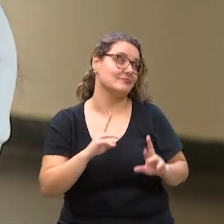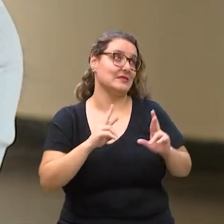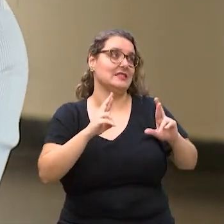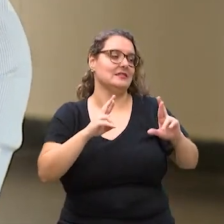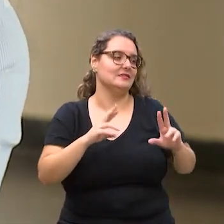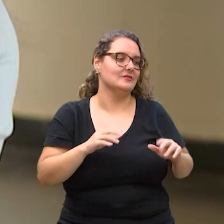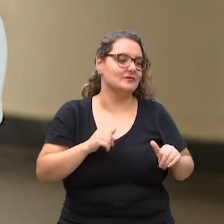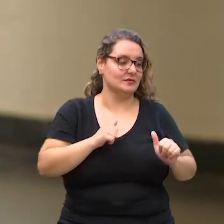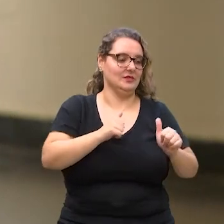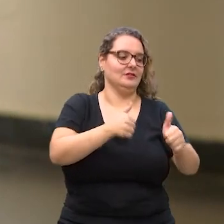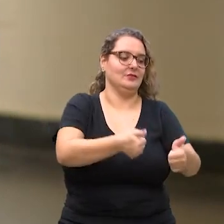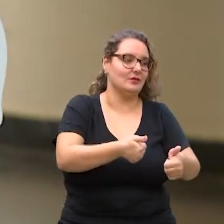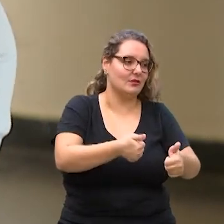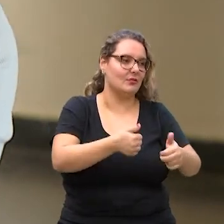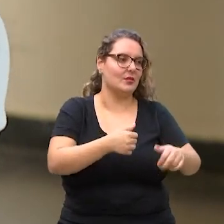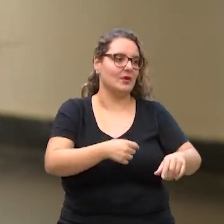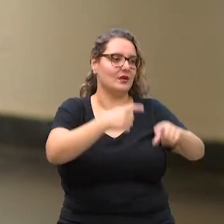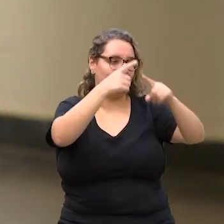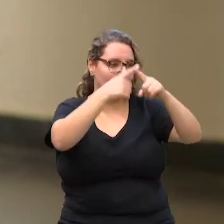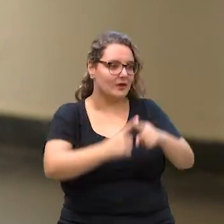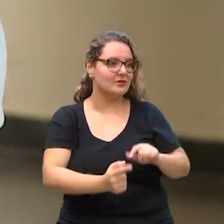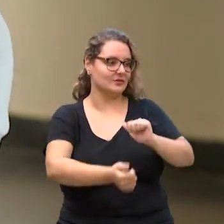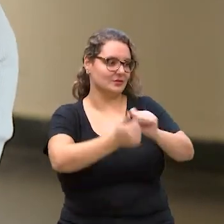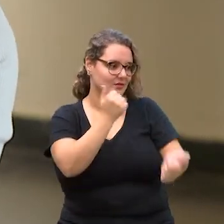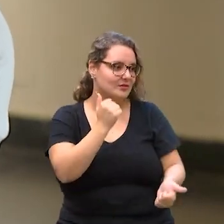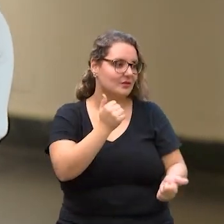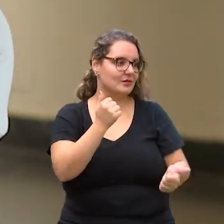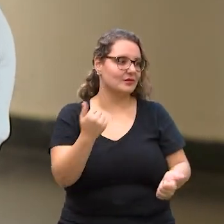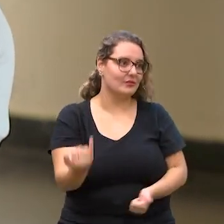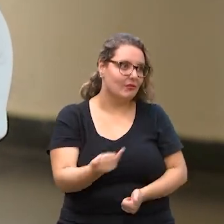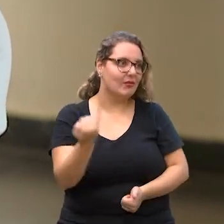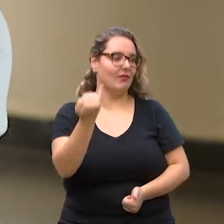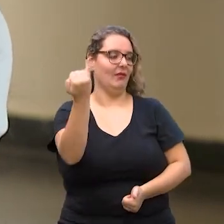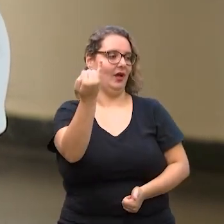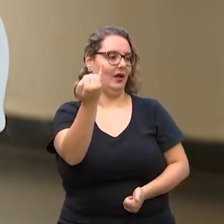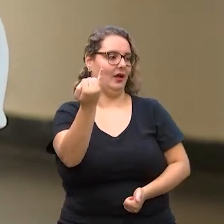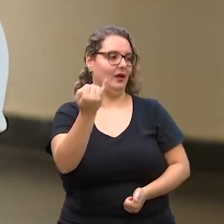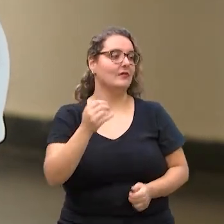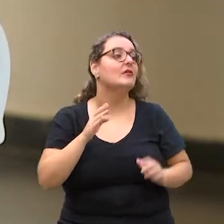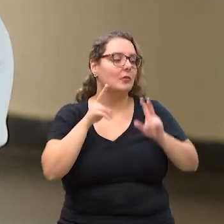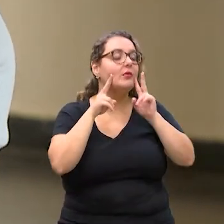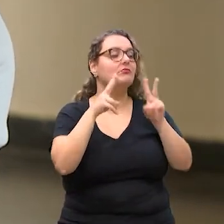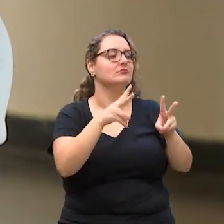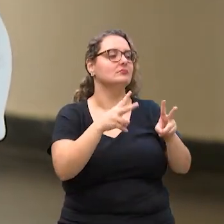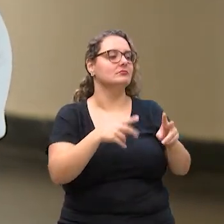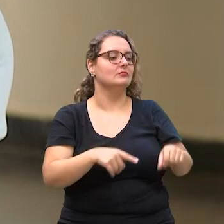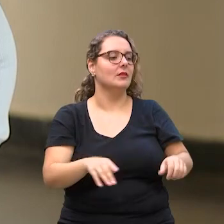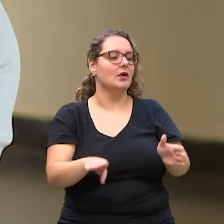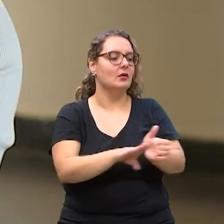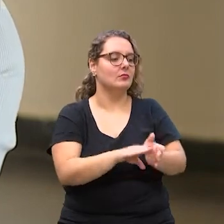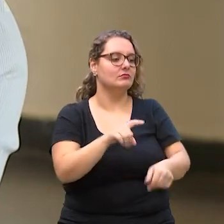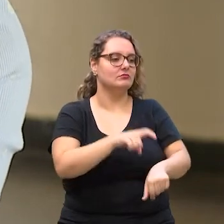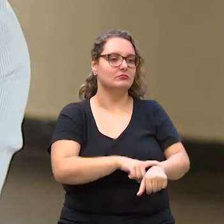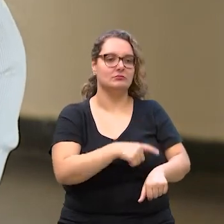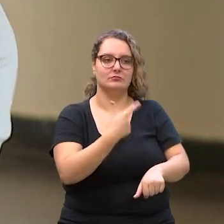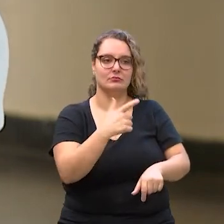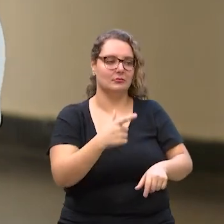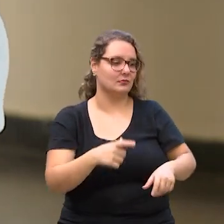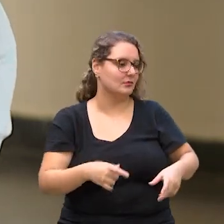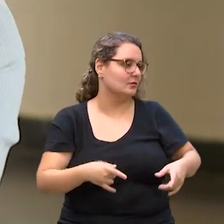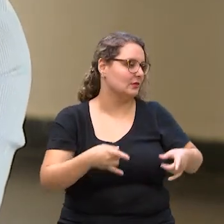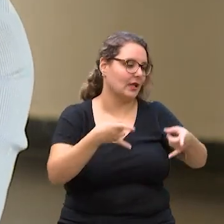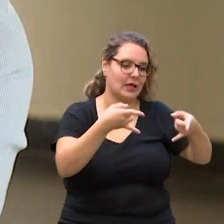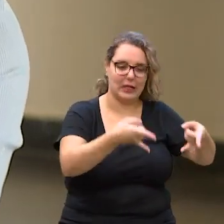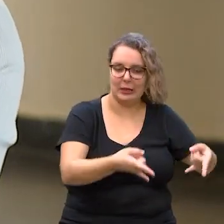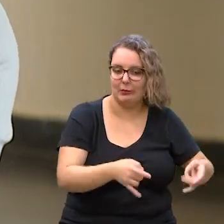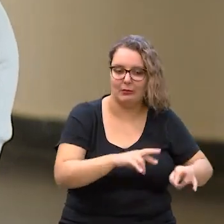os jogos, né? Que era o objetivo da equipe, o jogo mais importante. Vamos lá, a hora que a gente chega lá, não tem colchão para todo mundo, não tem